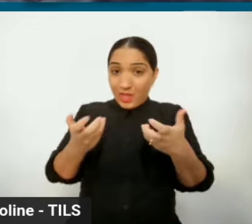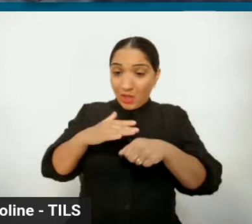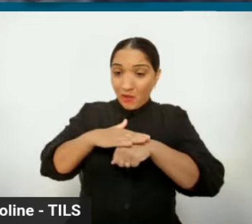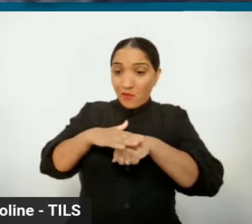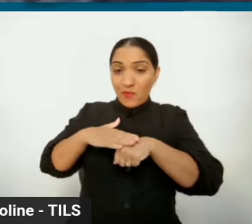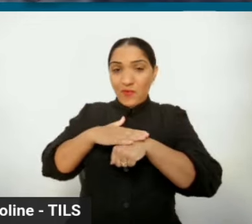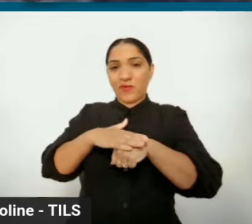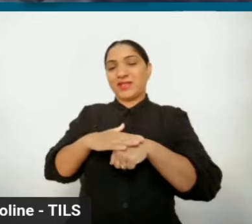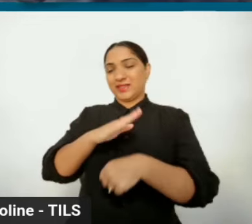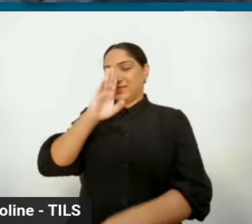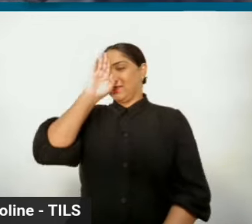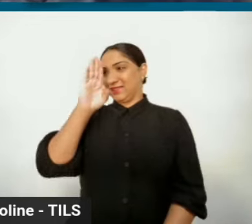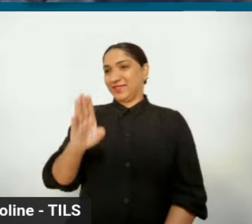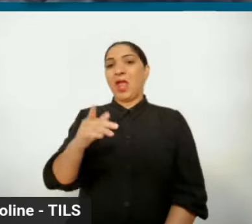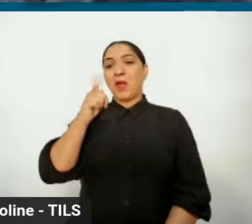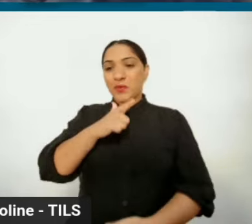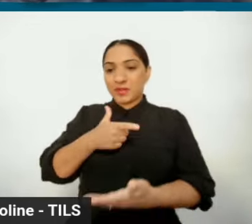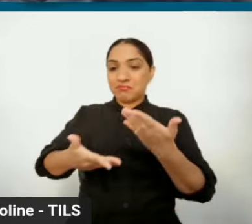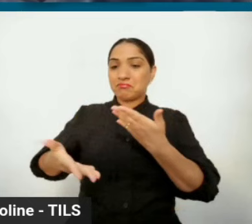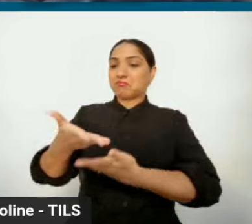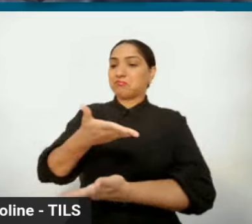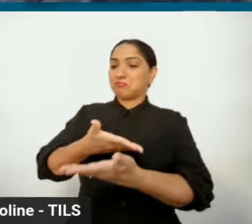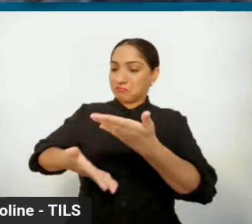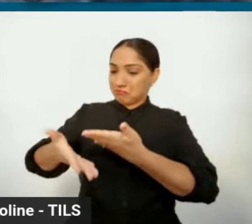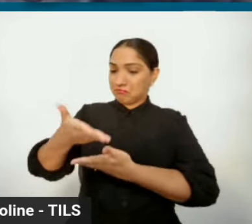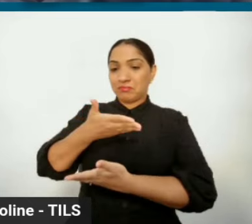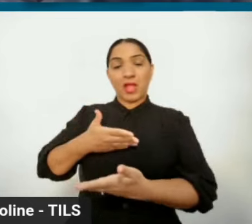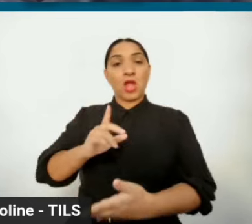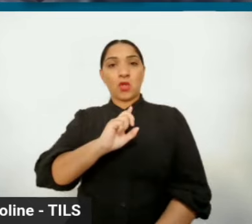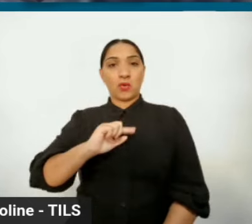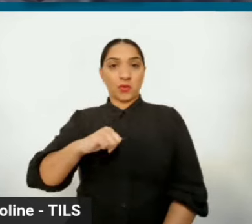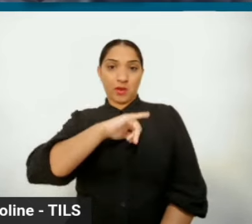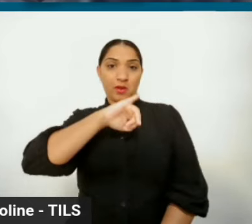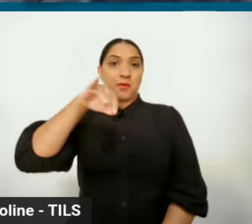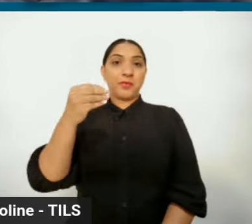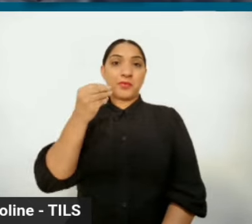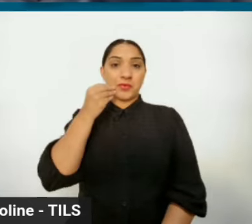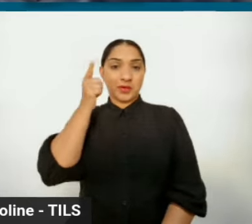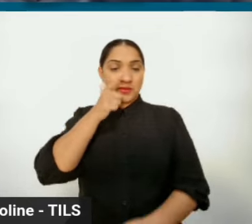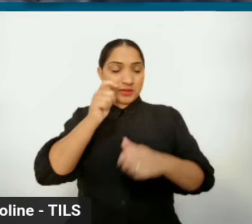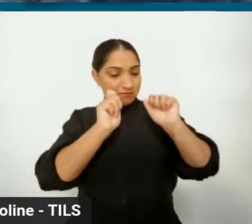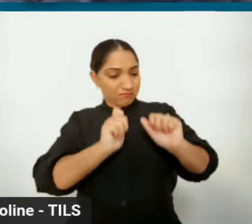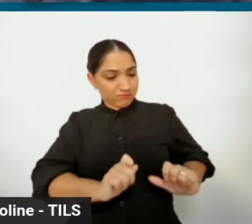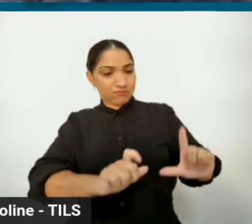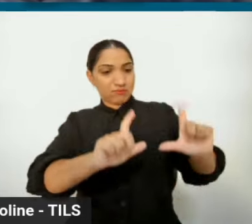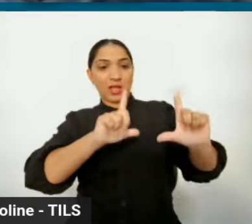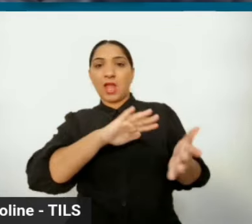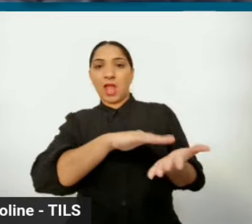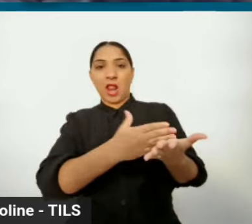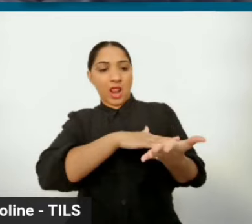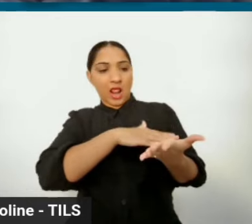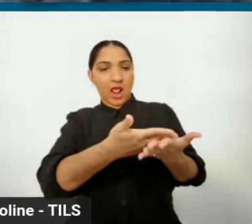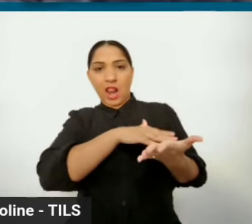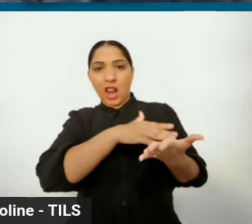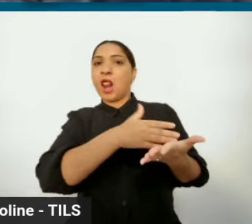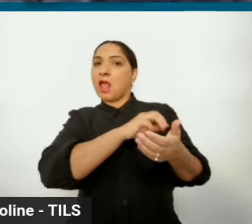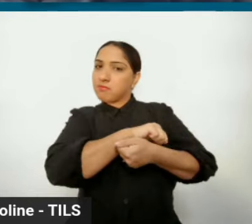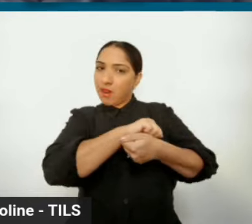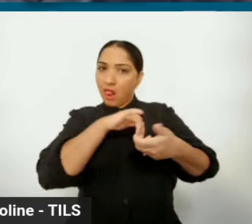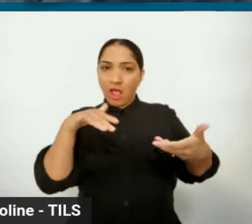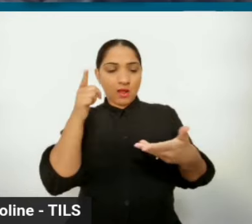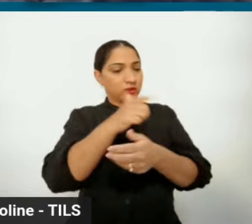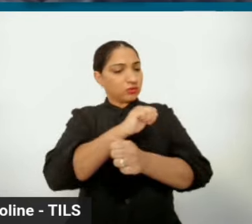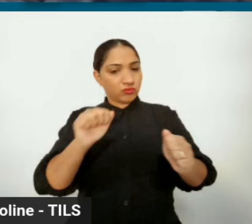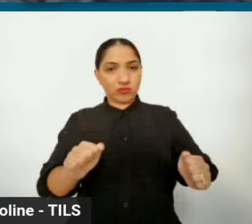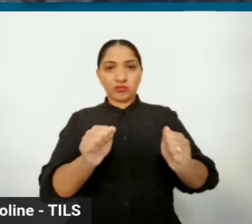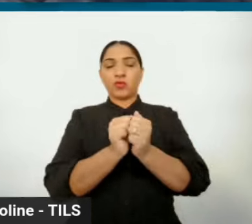de trocar uma ideia com o senhor, né? Nós temos a oportunidade aqui de estar com a Ana e Carolina interpretando tudo em Libras também, para